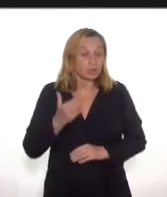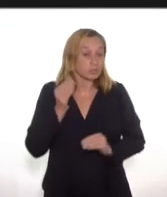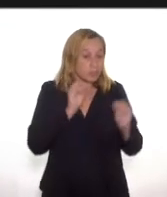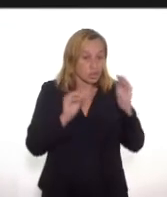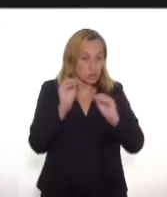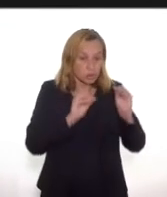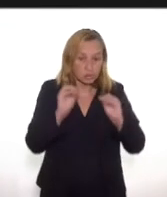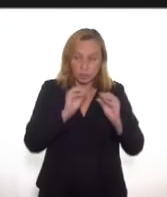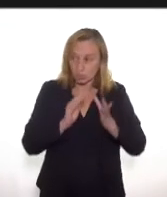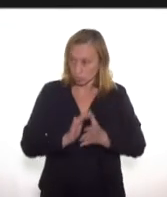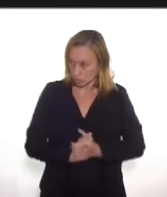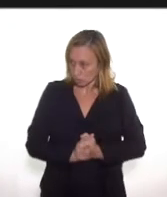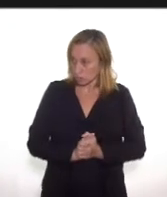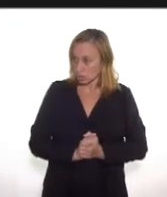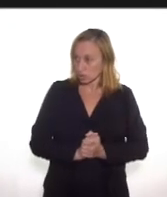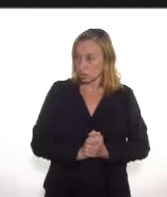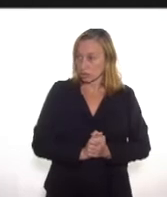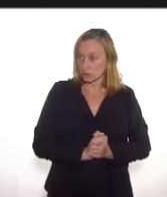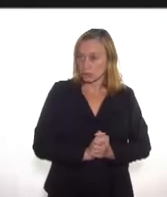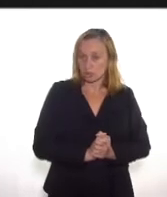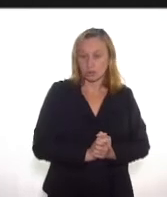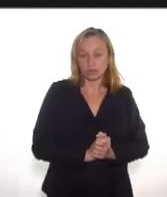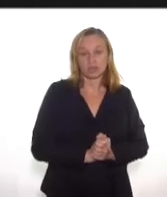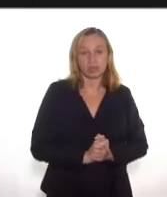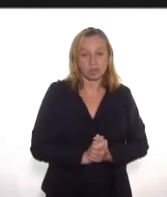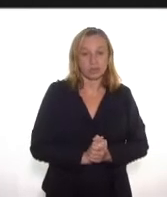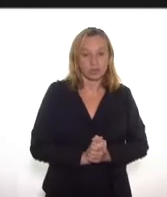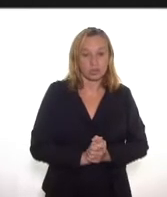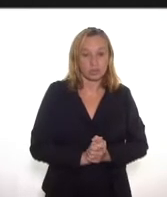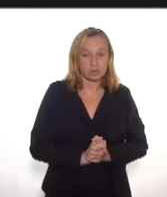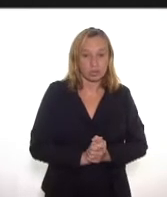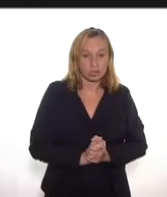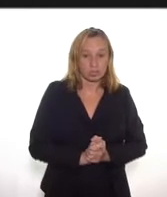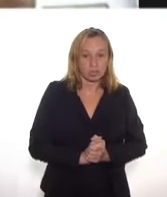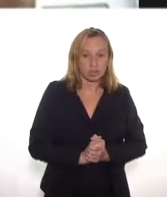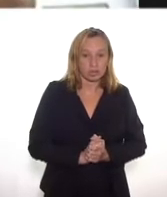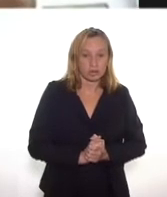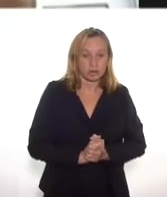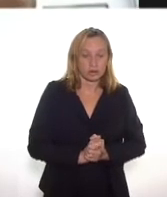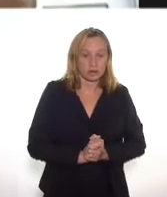irmão. Tchau, tchau. Boa tarde a todos e a todas.